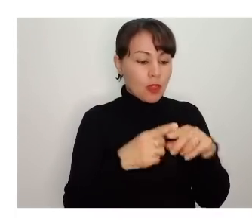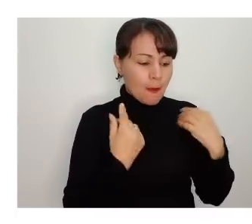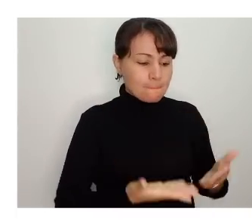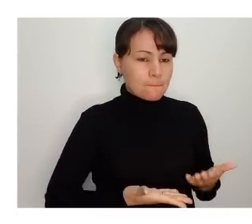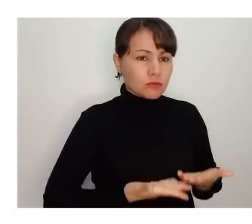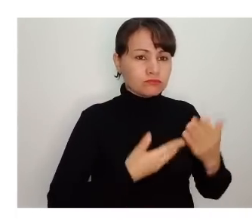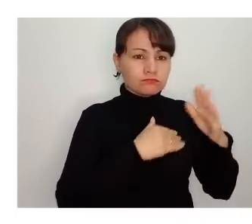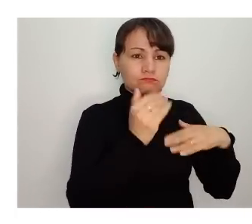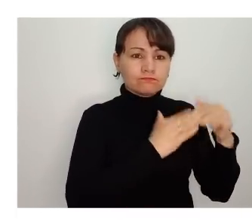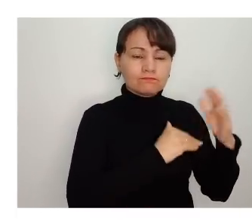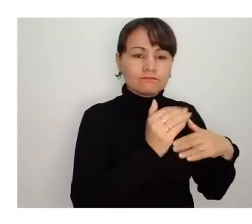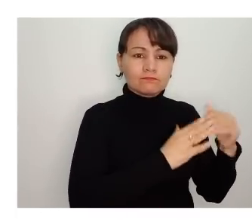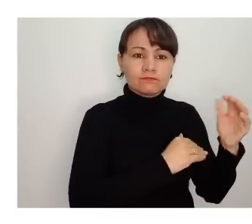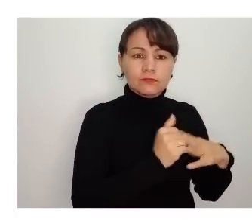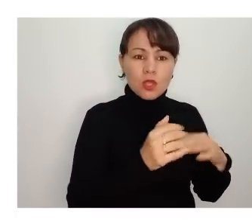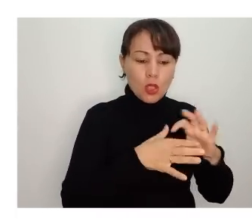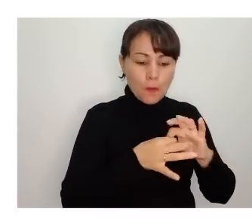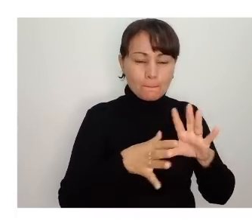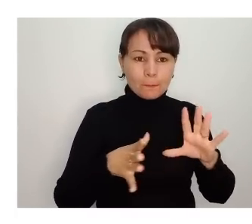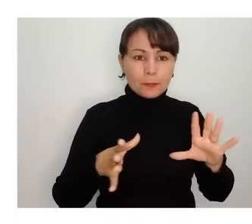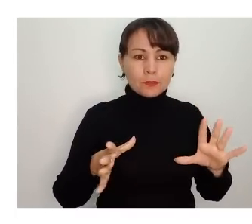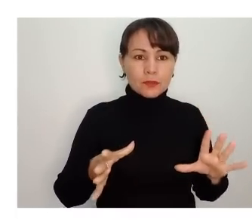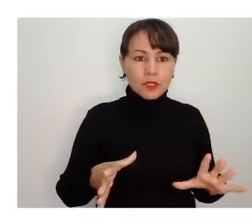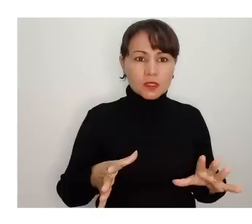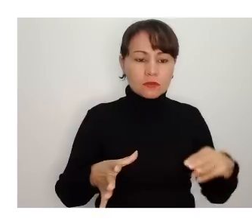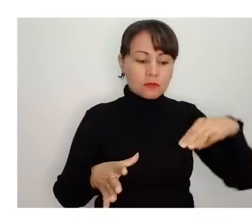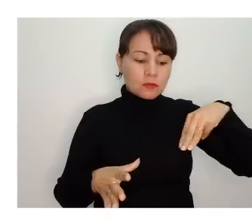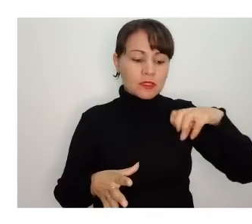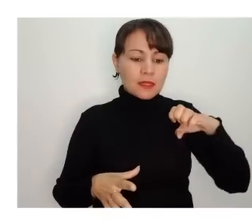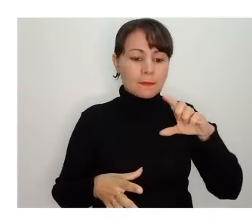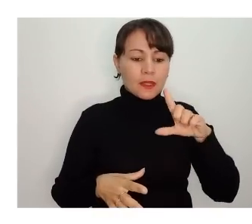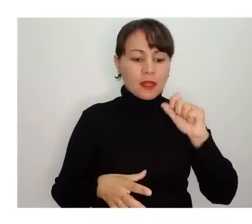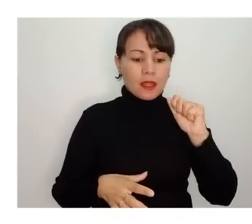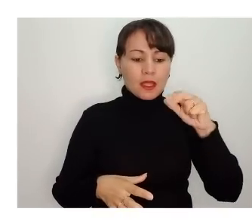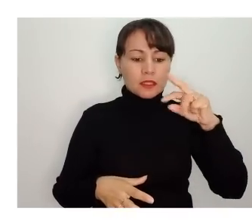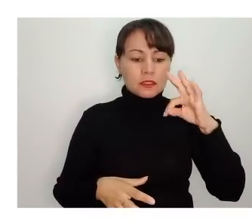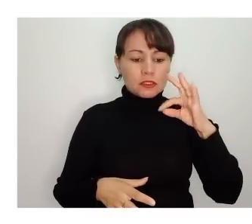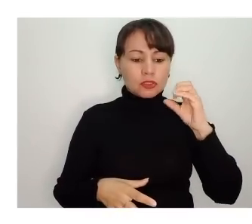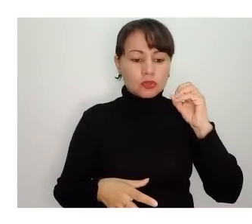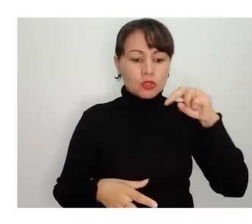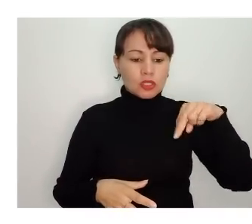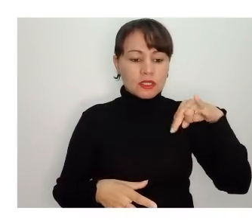à redução da liberação da melatonina,